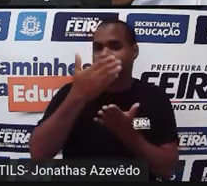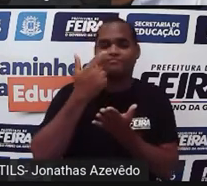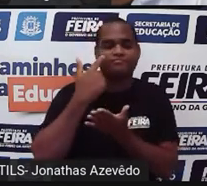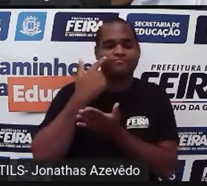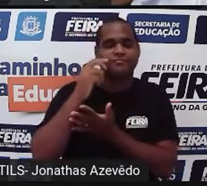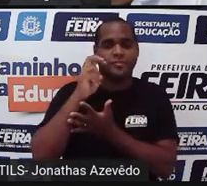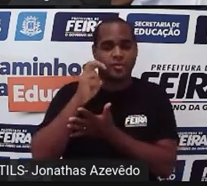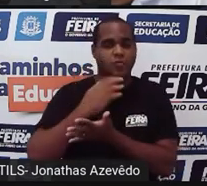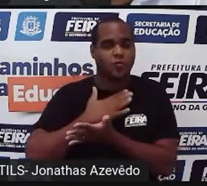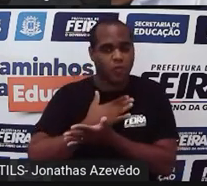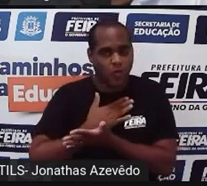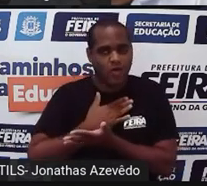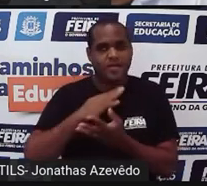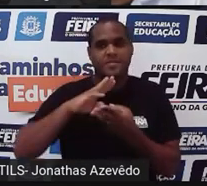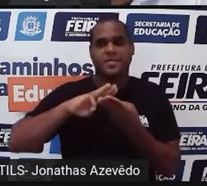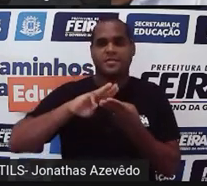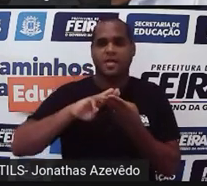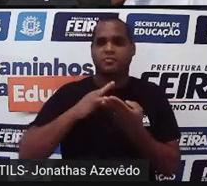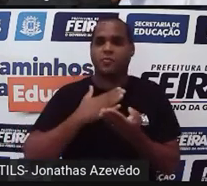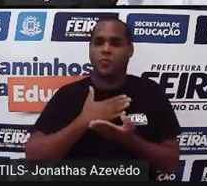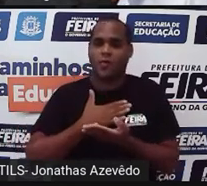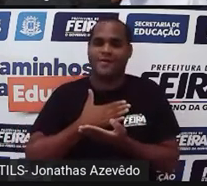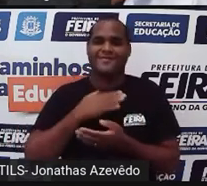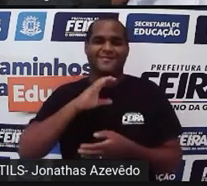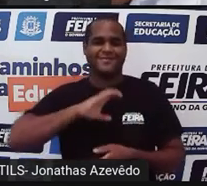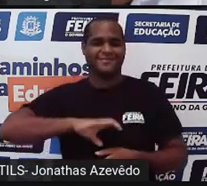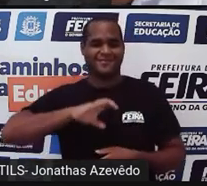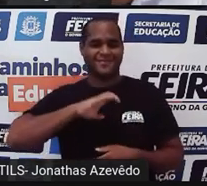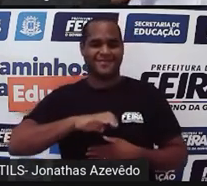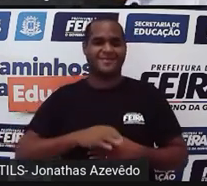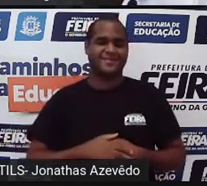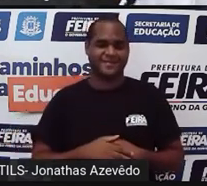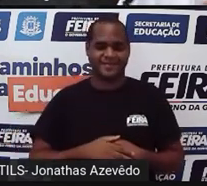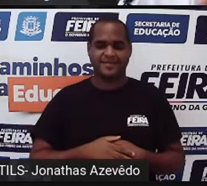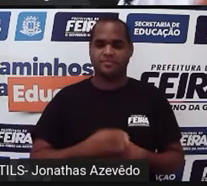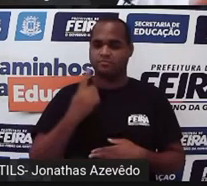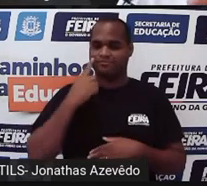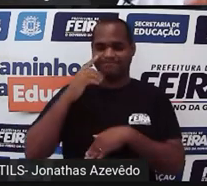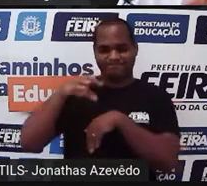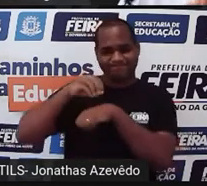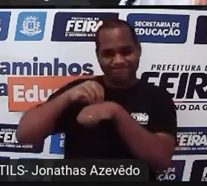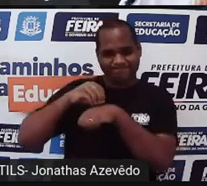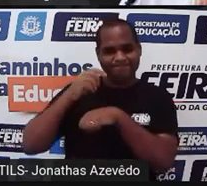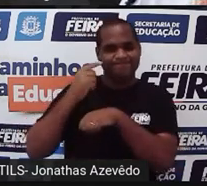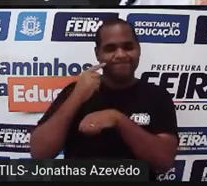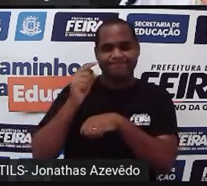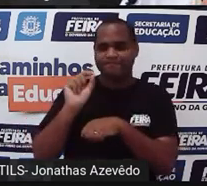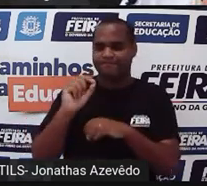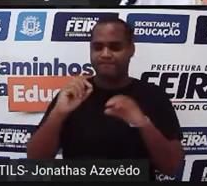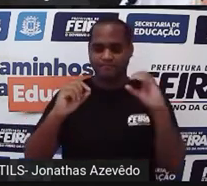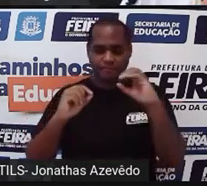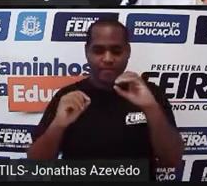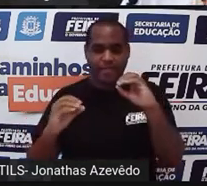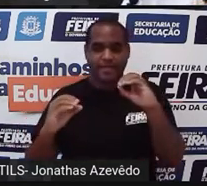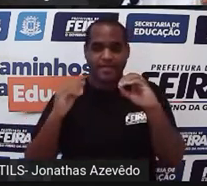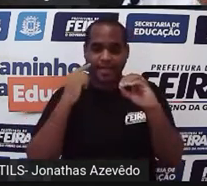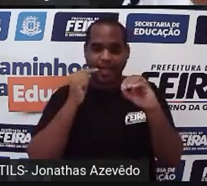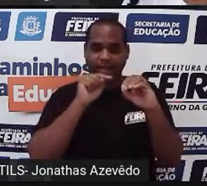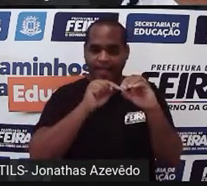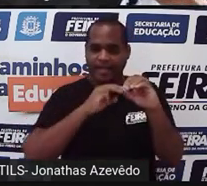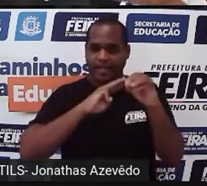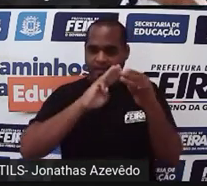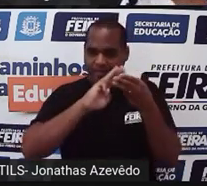Cinco gostam de matemática e português. Então, eu vou pegar a circunferência de matemática